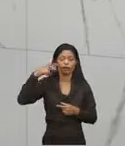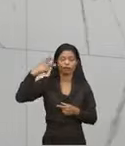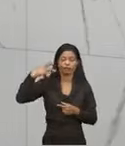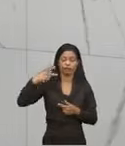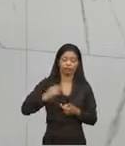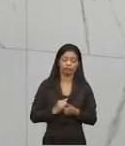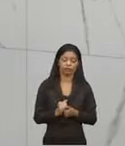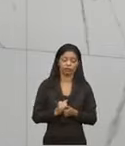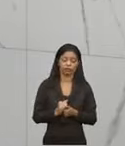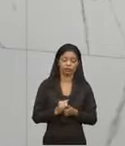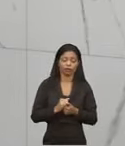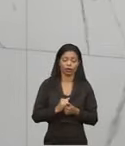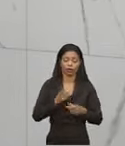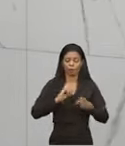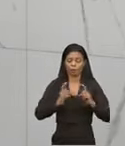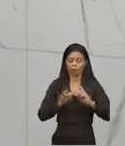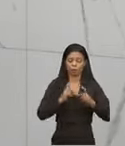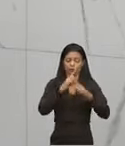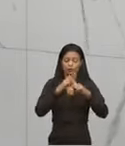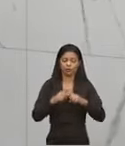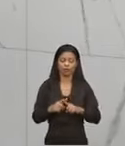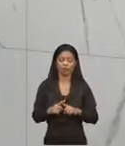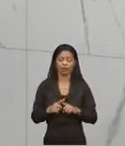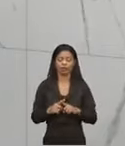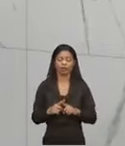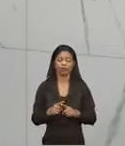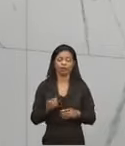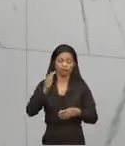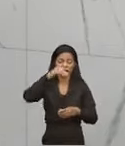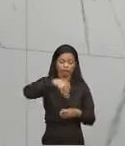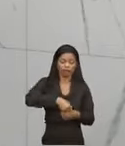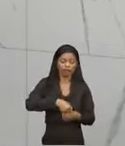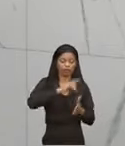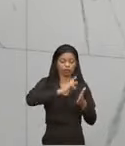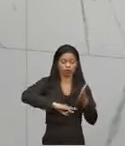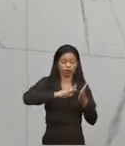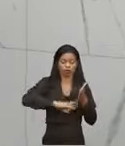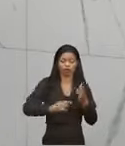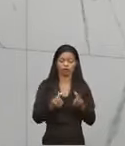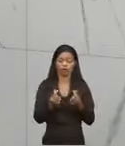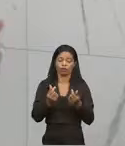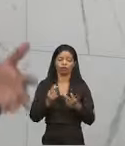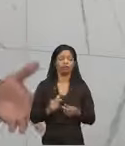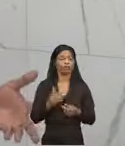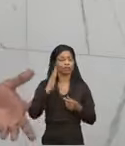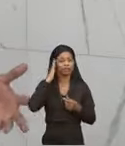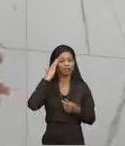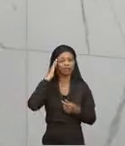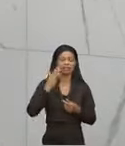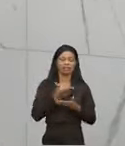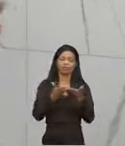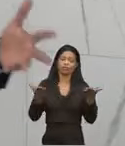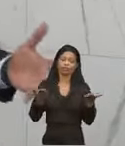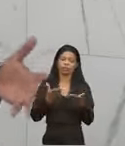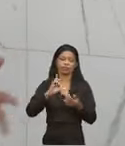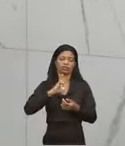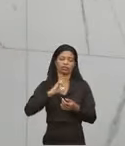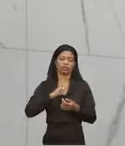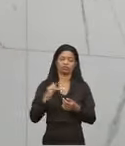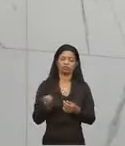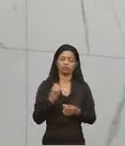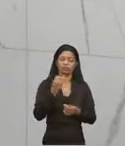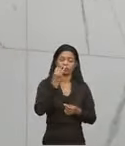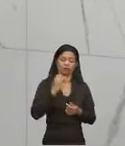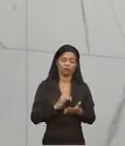porque é uma disputa dentro do orçamento, e eu sei que os senhores também têm as suas prioridades, vão discutir o orçamento